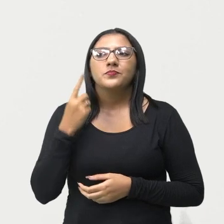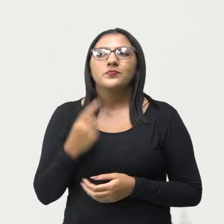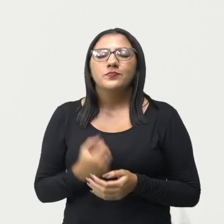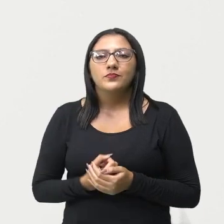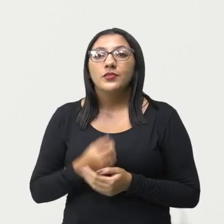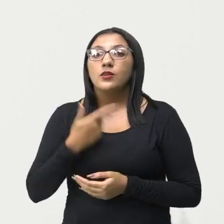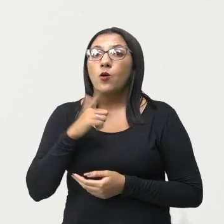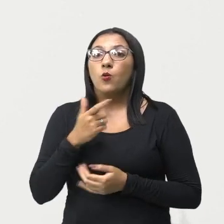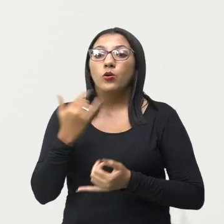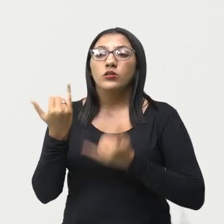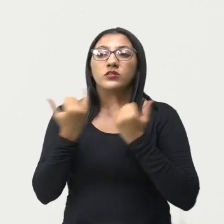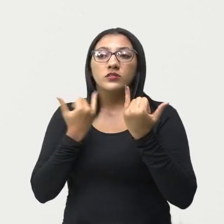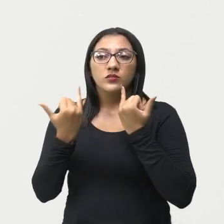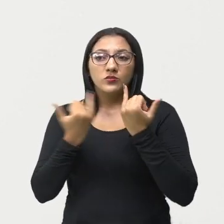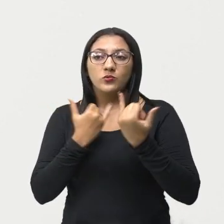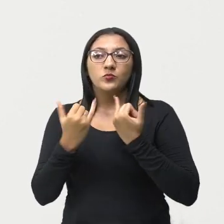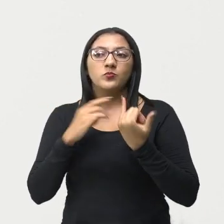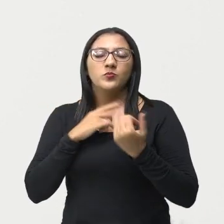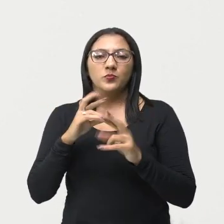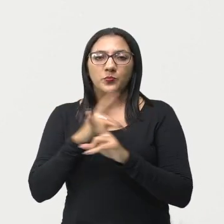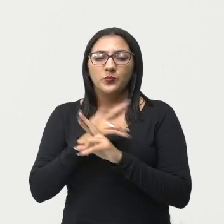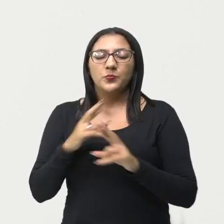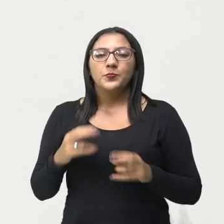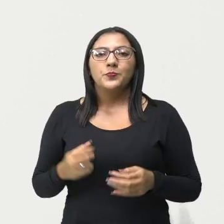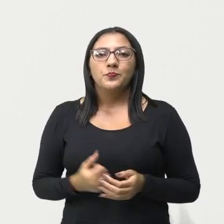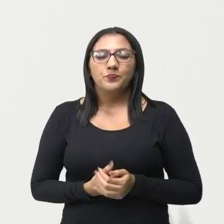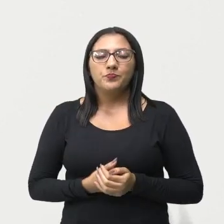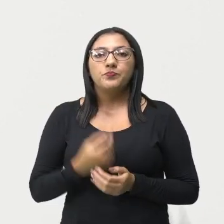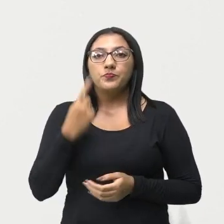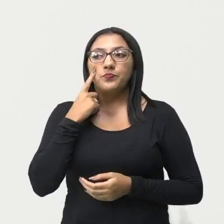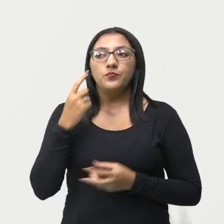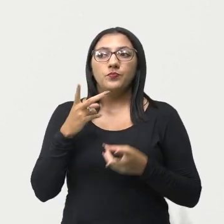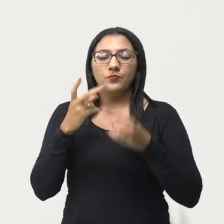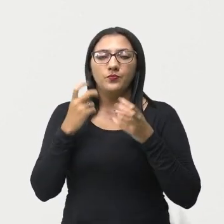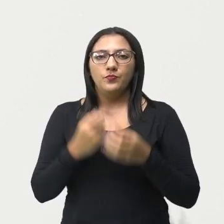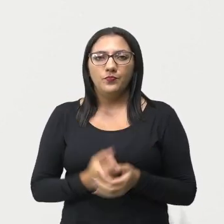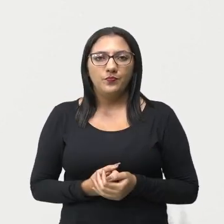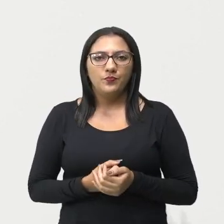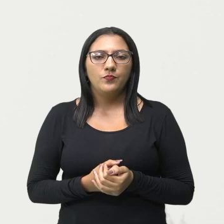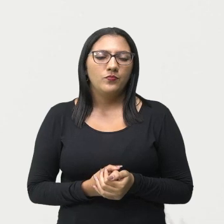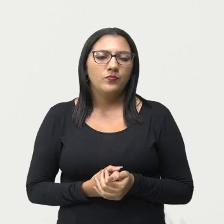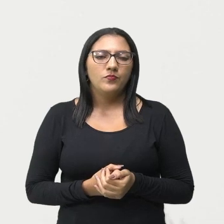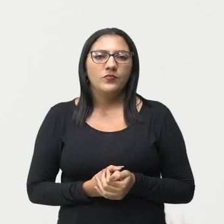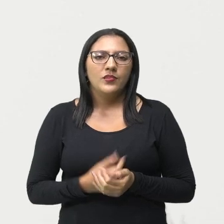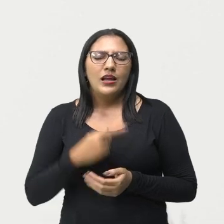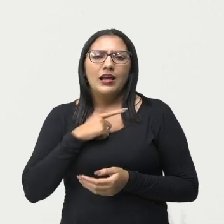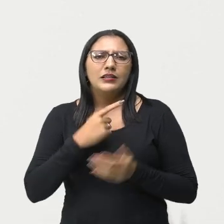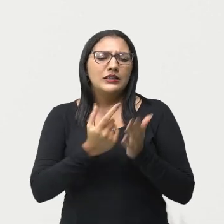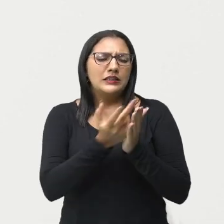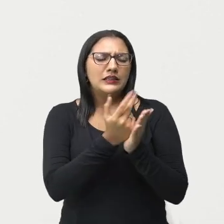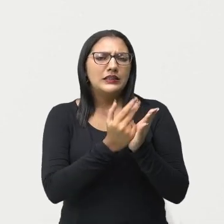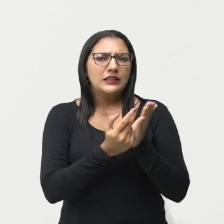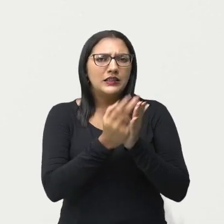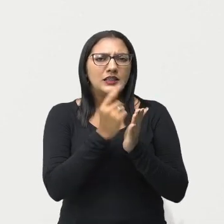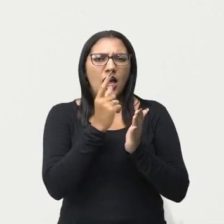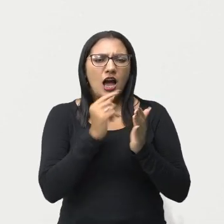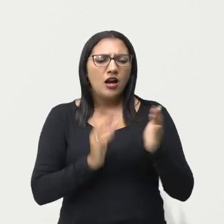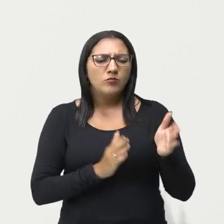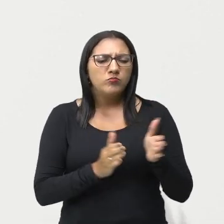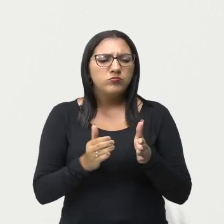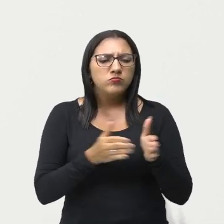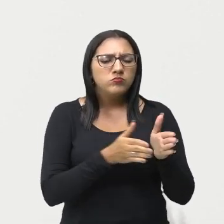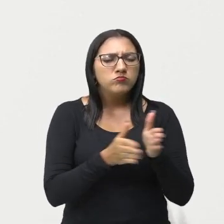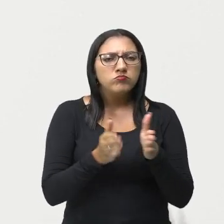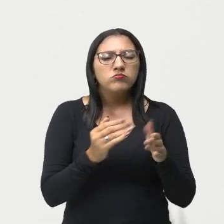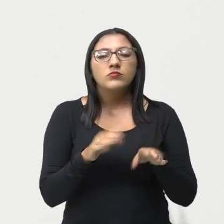mais informações secundárias neste parágrafo. Observem, havia lagos da casa, próximos da